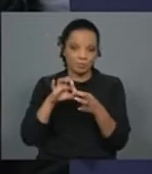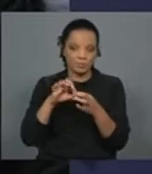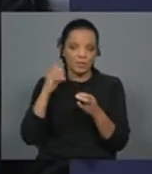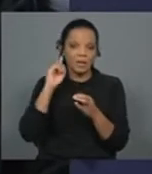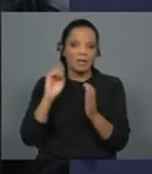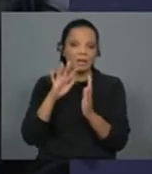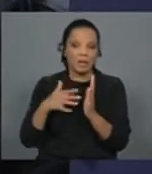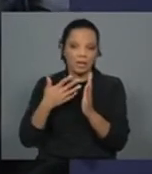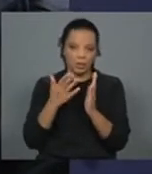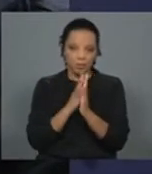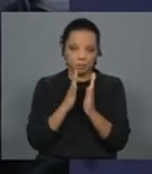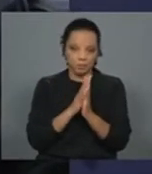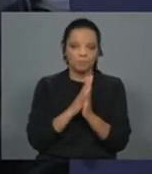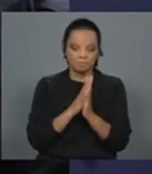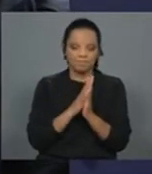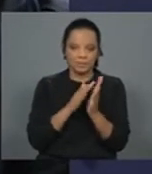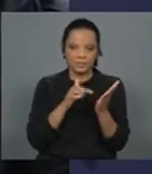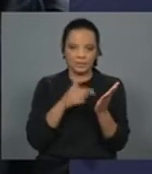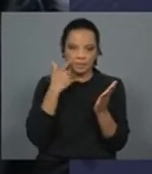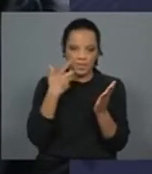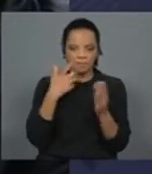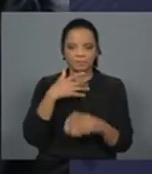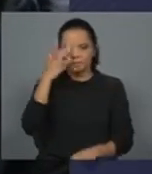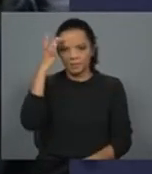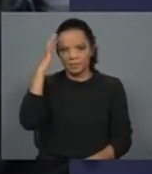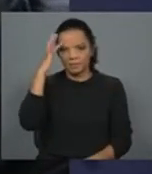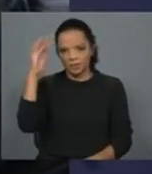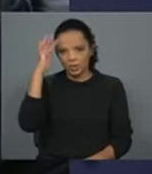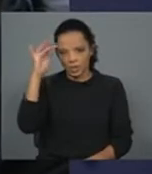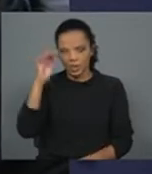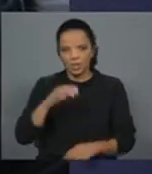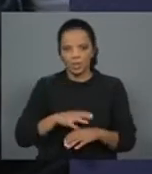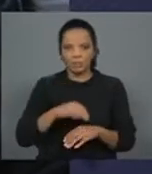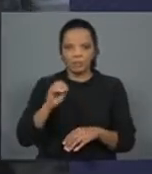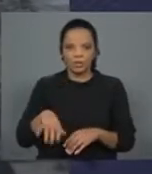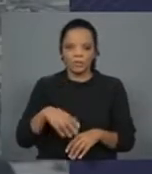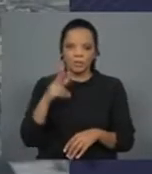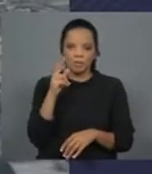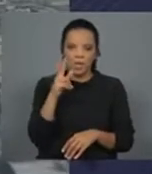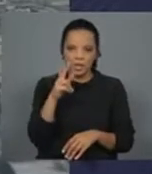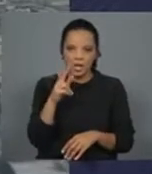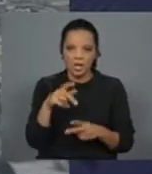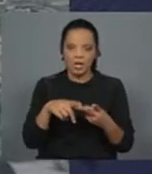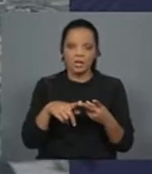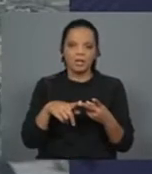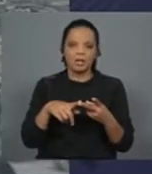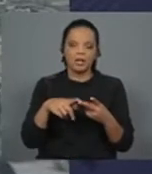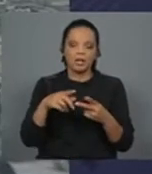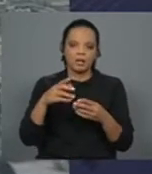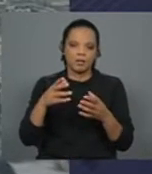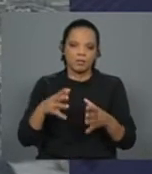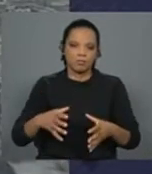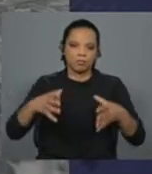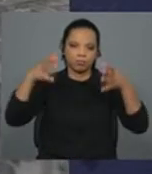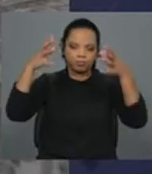é fácil imaginarmos que com a queda de traves de madeira passadas